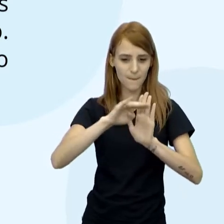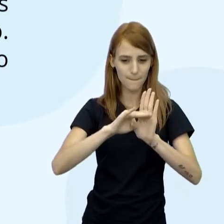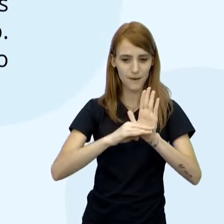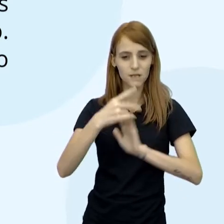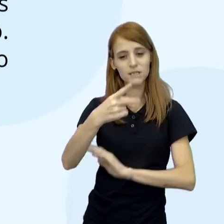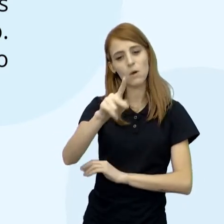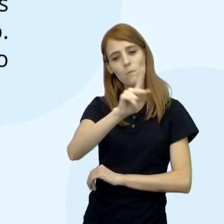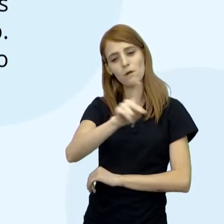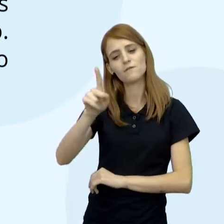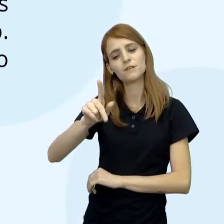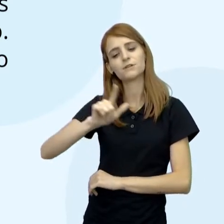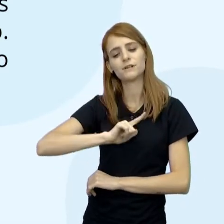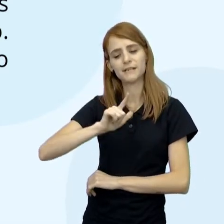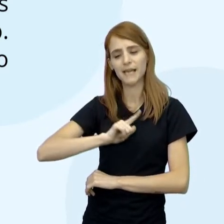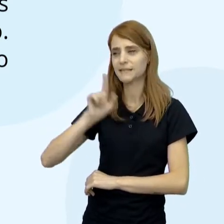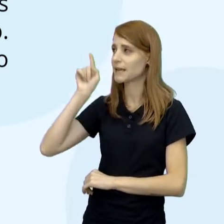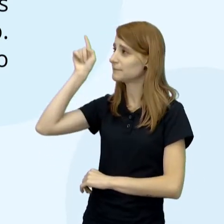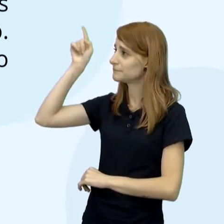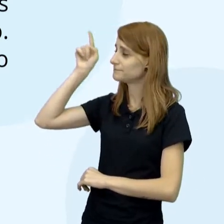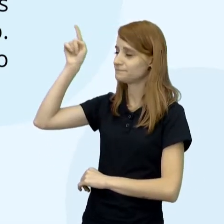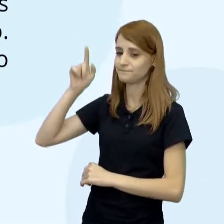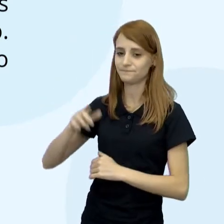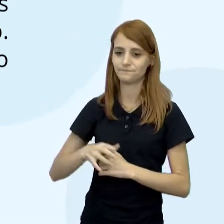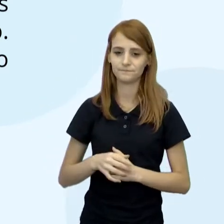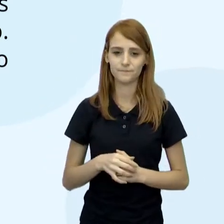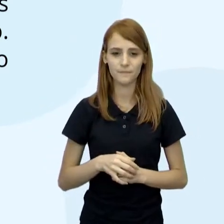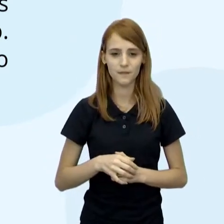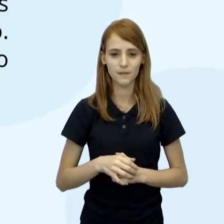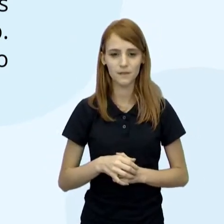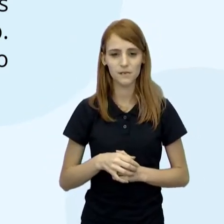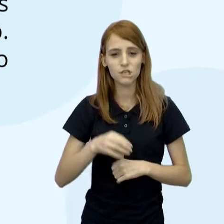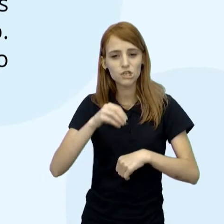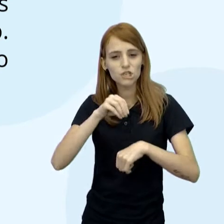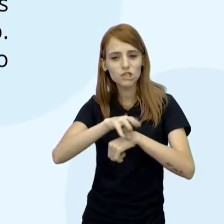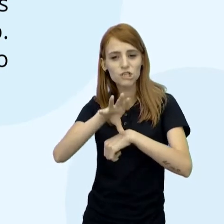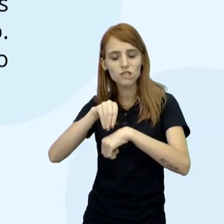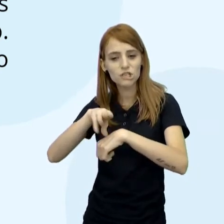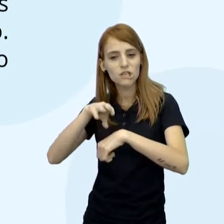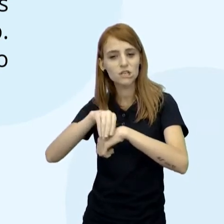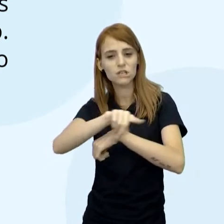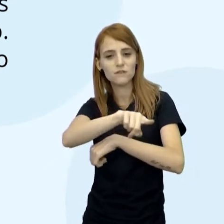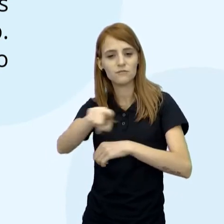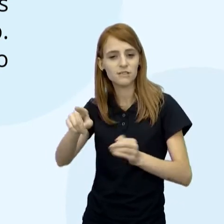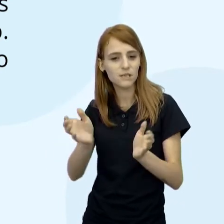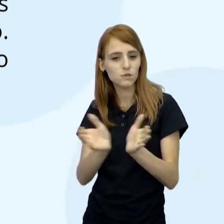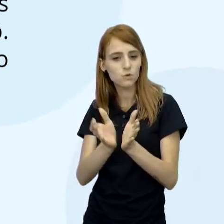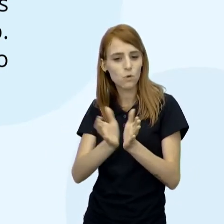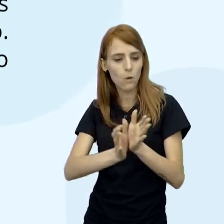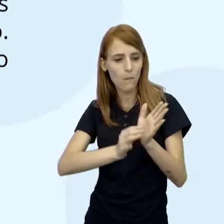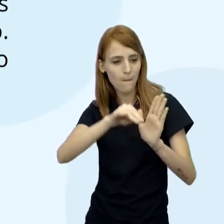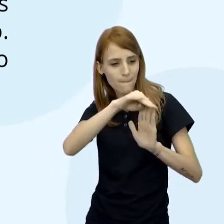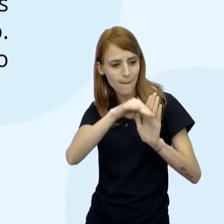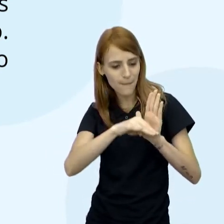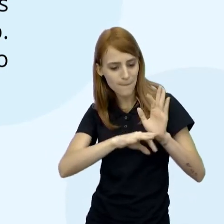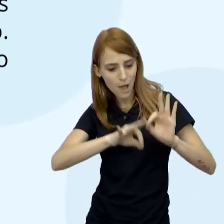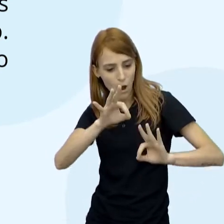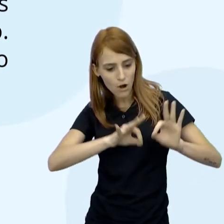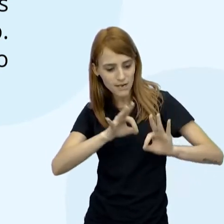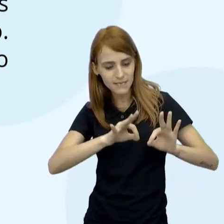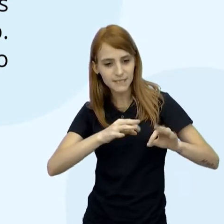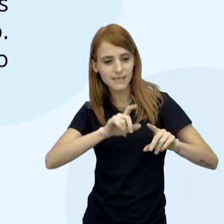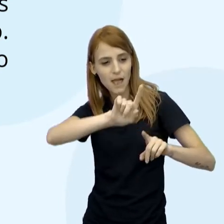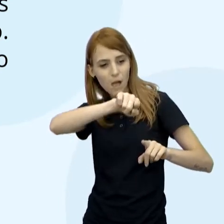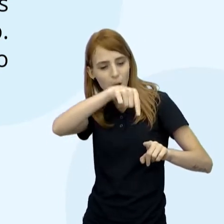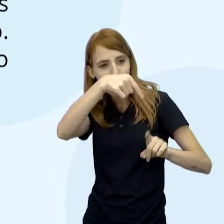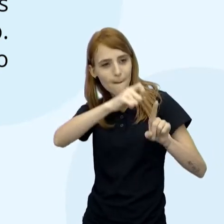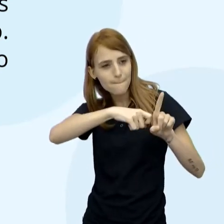vocês tem acesso, vocês peçam para eles, tá? Propondo que vocês organizem um orçamento do próximo mês. Então, esta aula está acontecendo